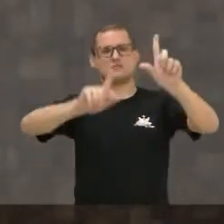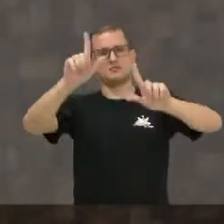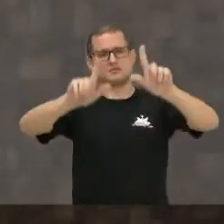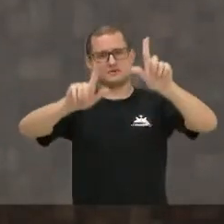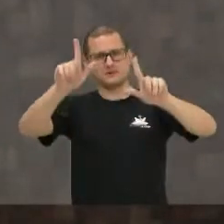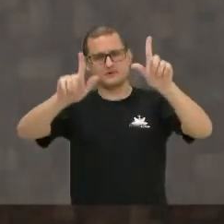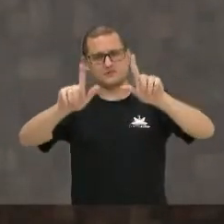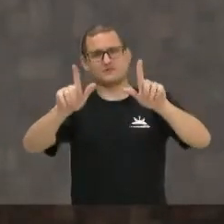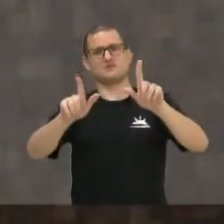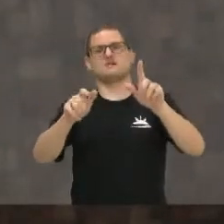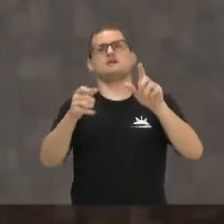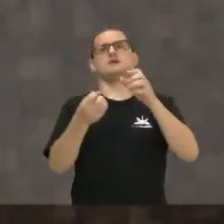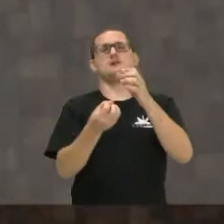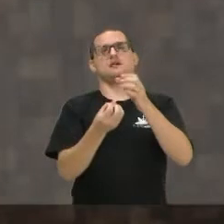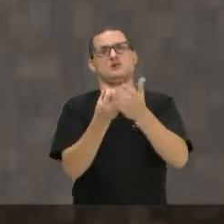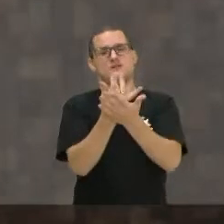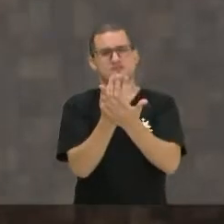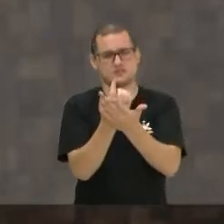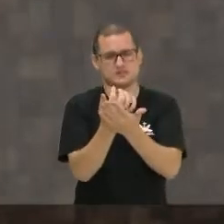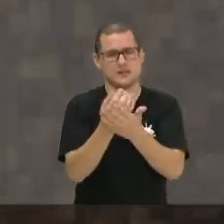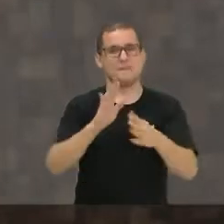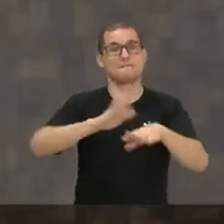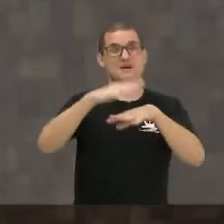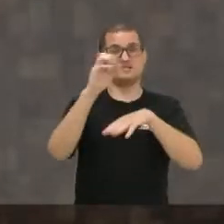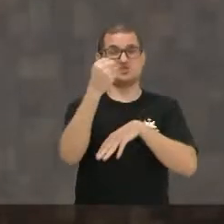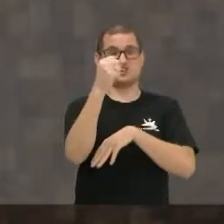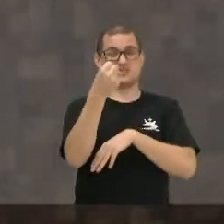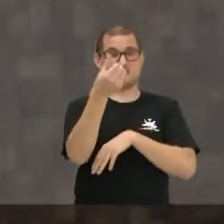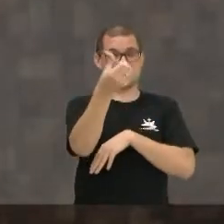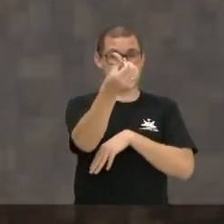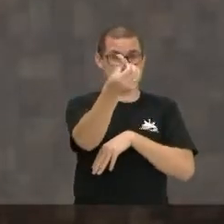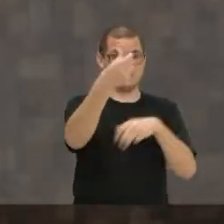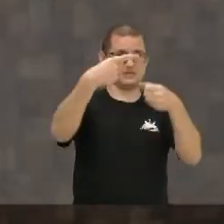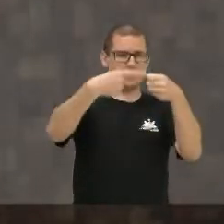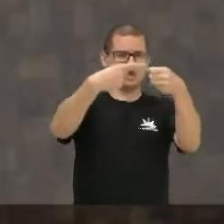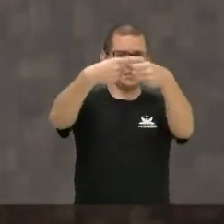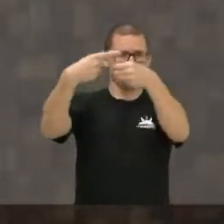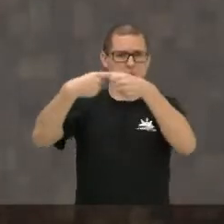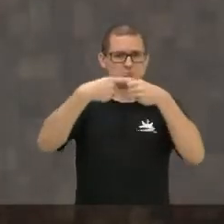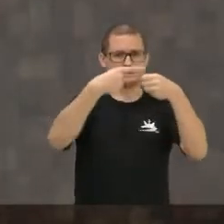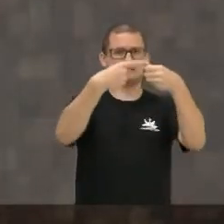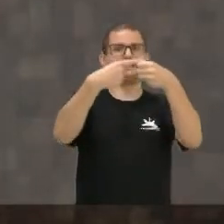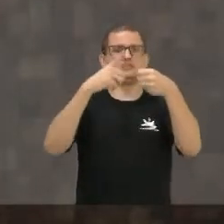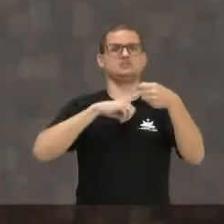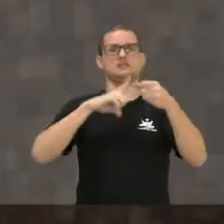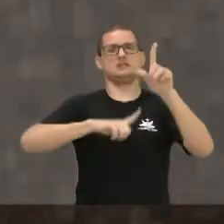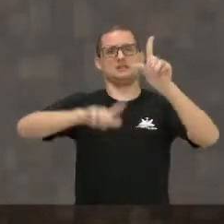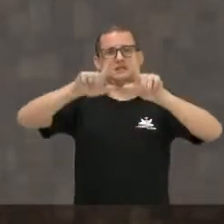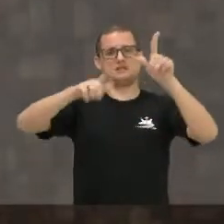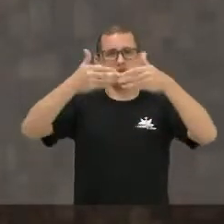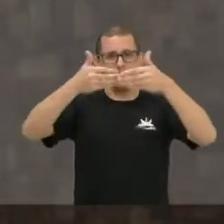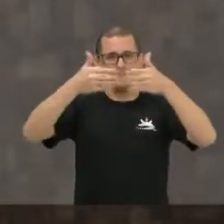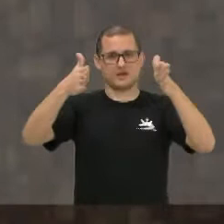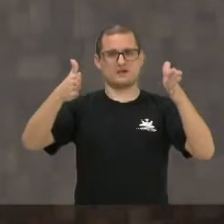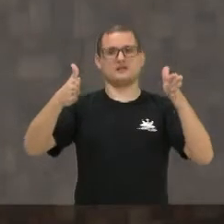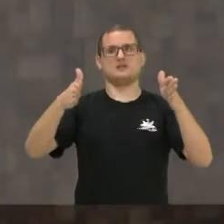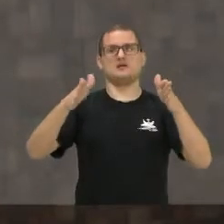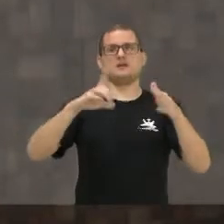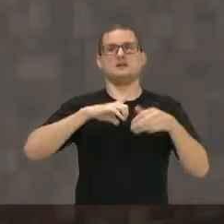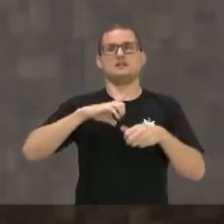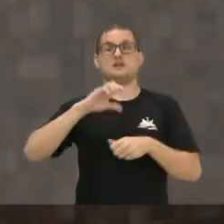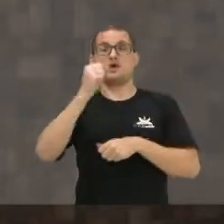ou pelos canais abertos são mais de 86 cidades nos acompanhando pelos canais abertos dentre elas